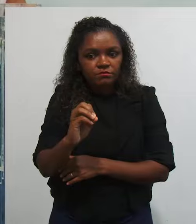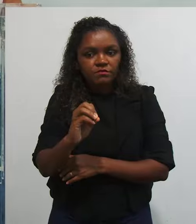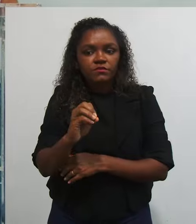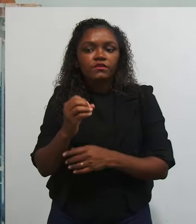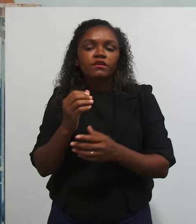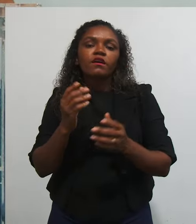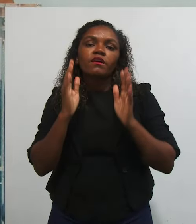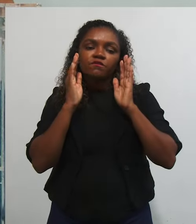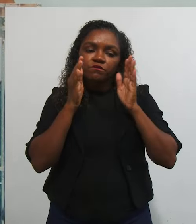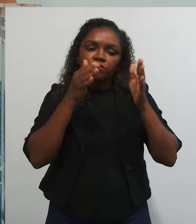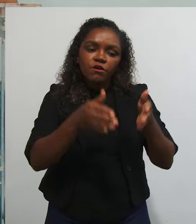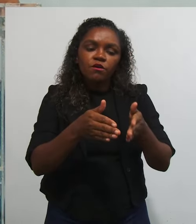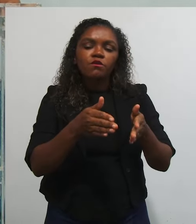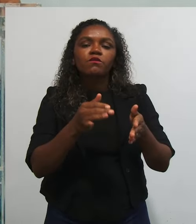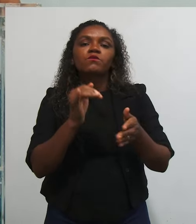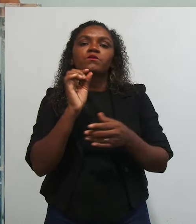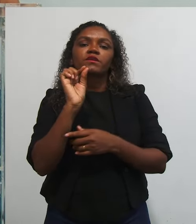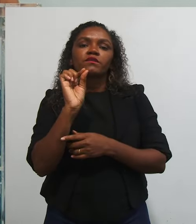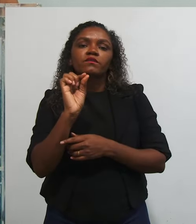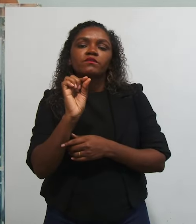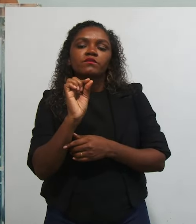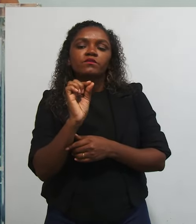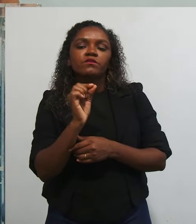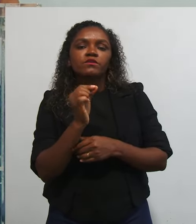para outros